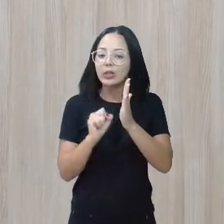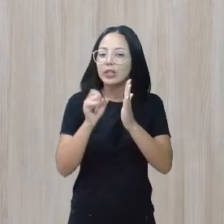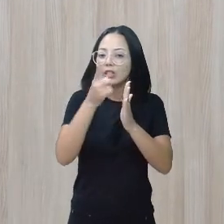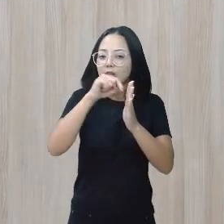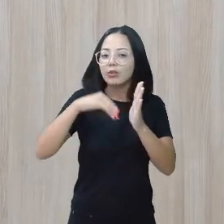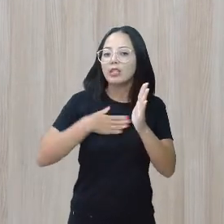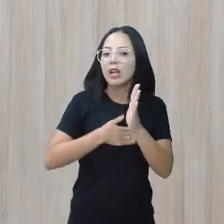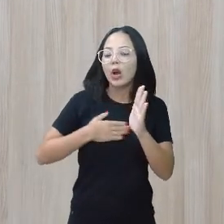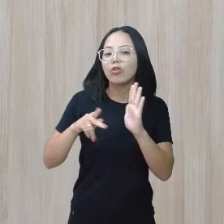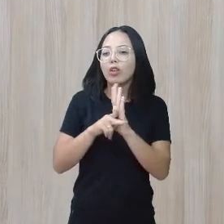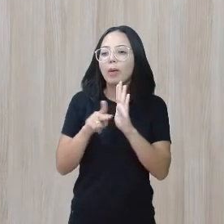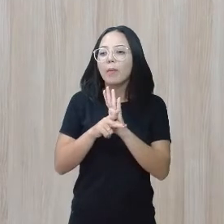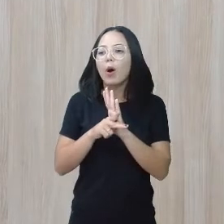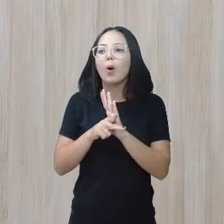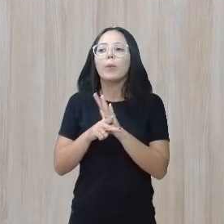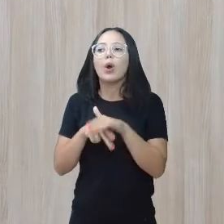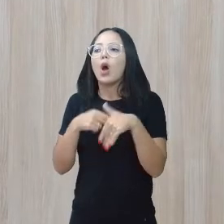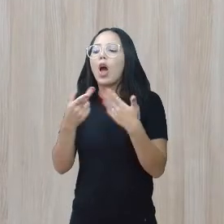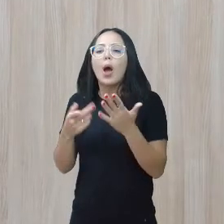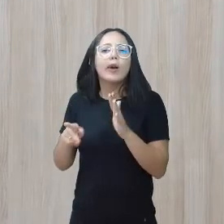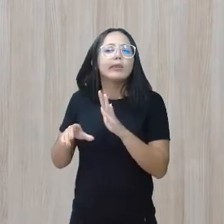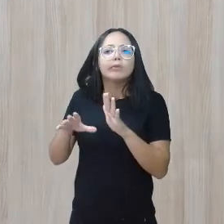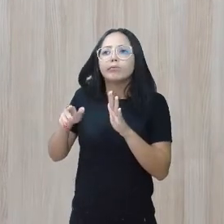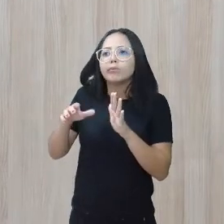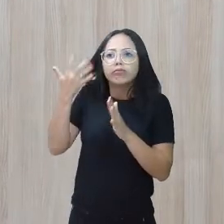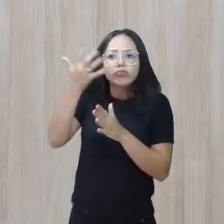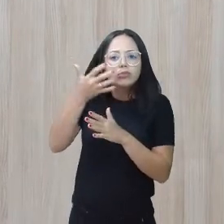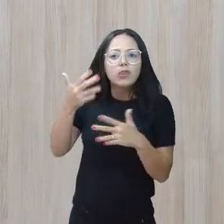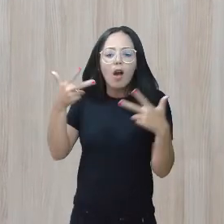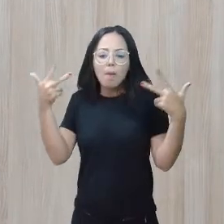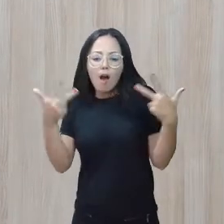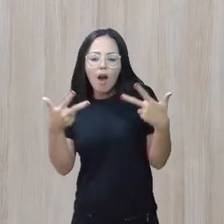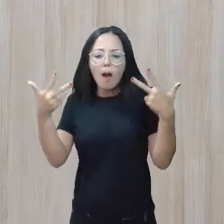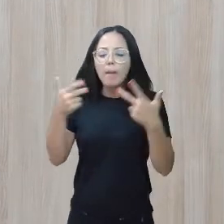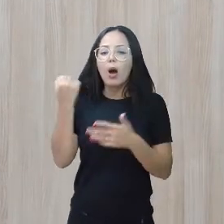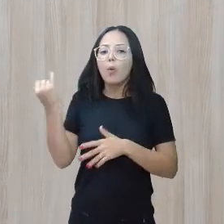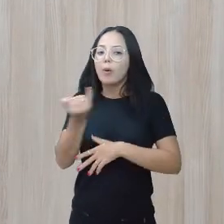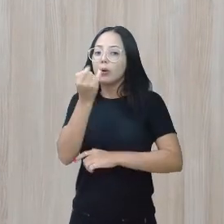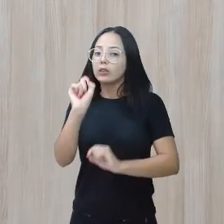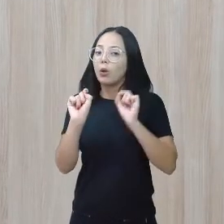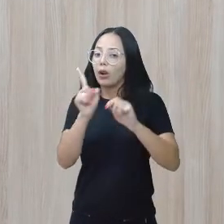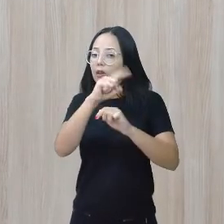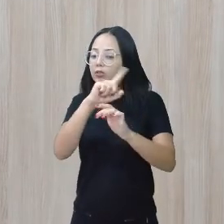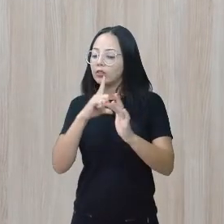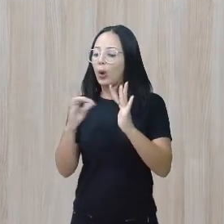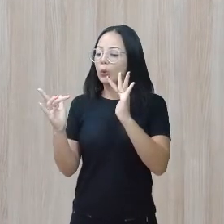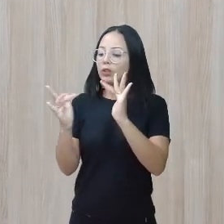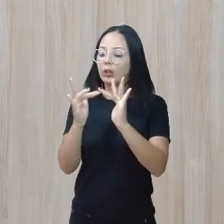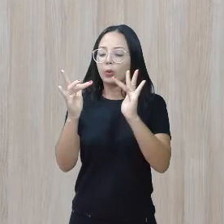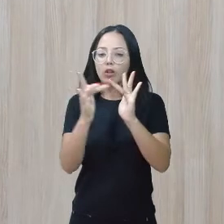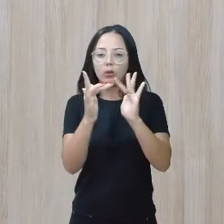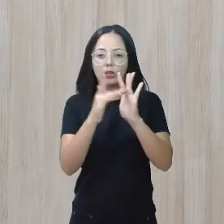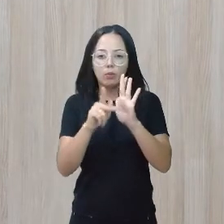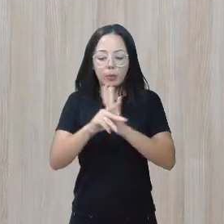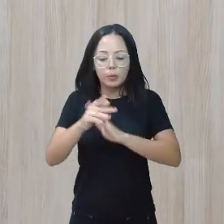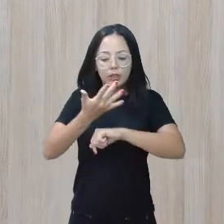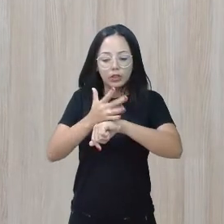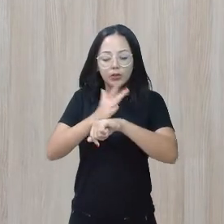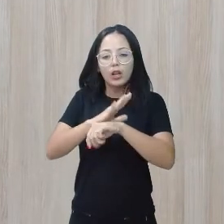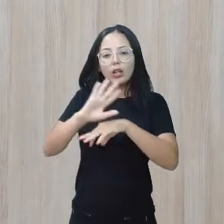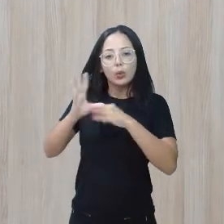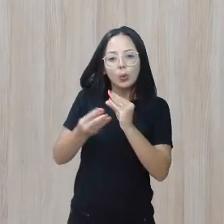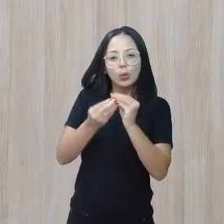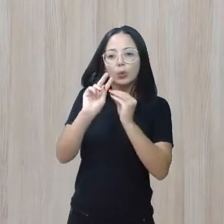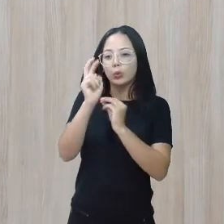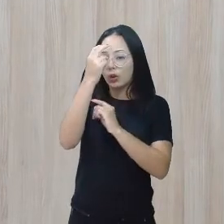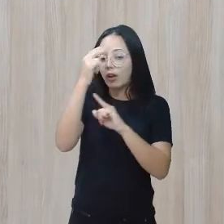de rap, você escuta a música de rap. O importante é entrar em contato com essas atividades culturais e a forma de arte